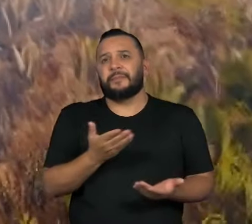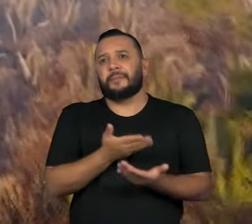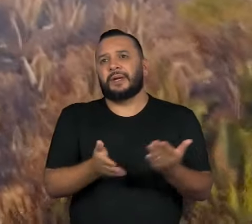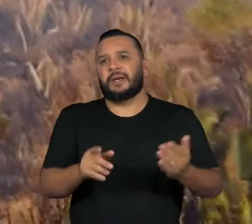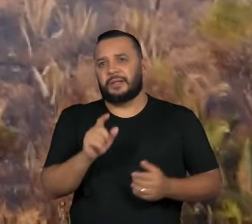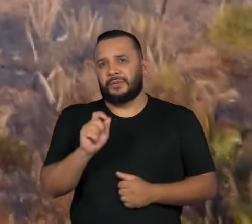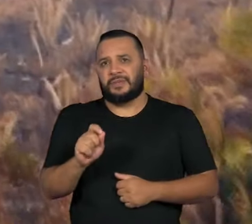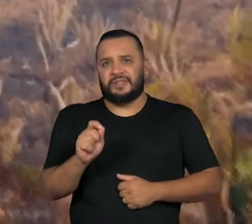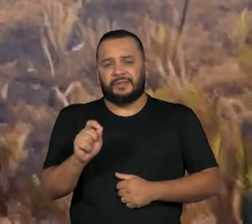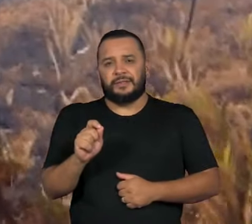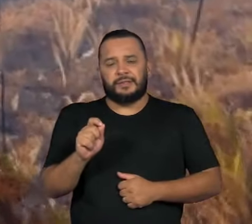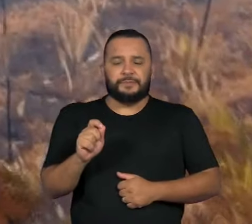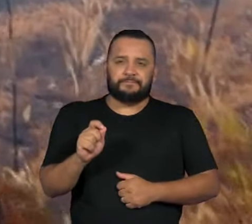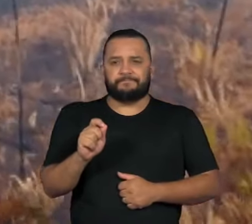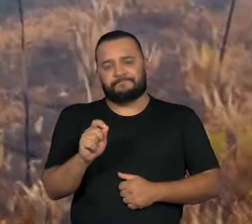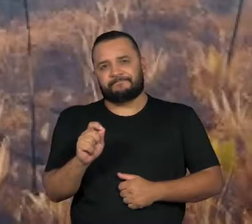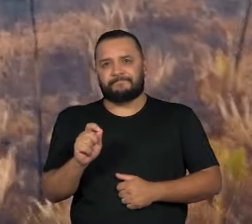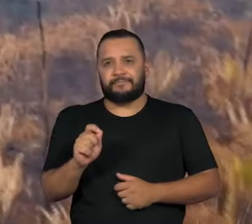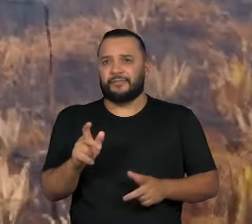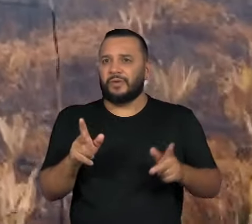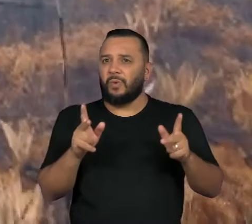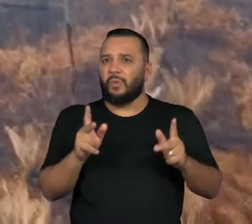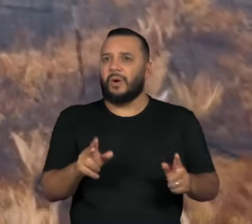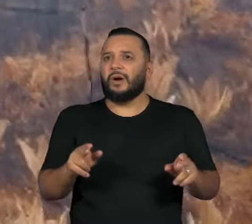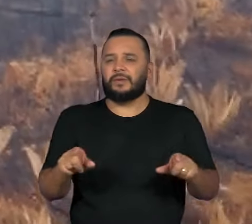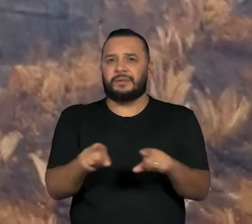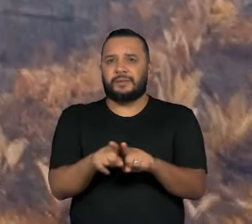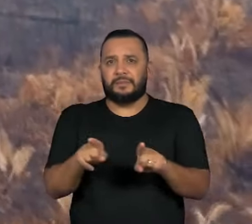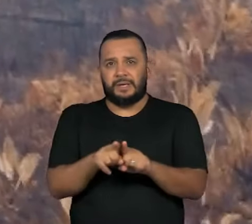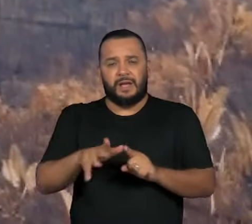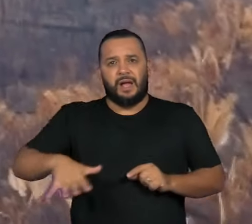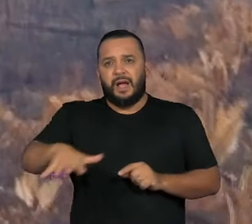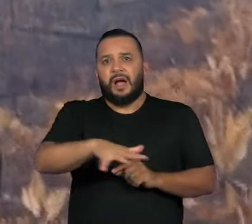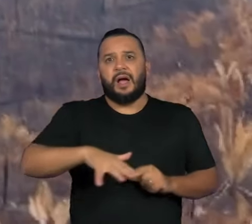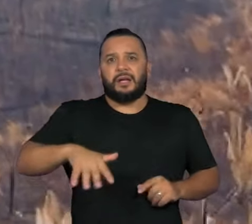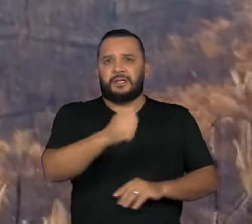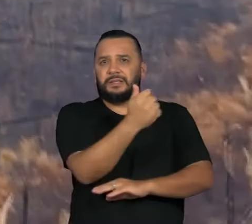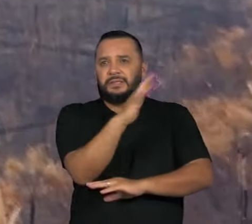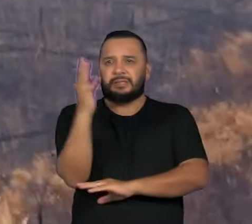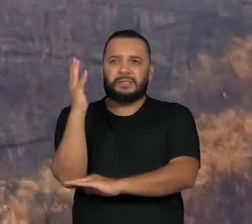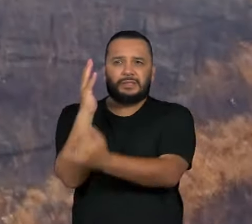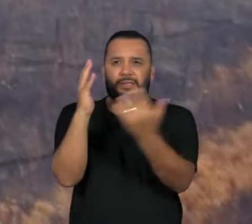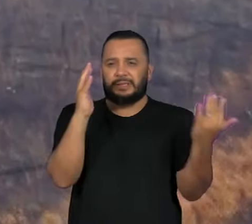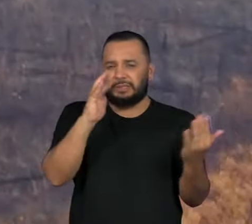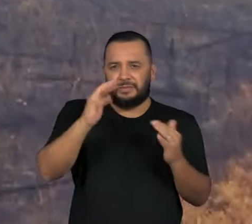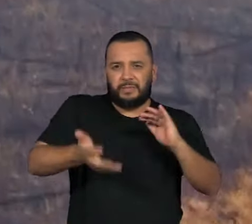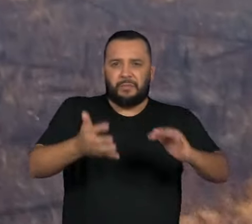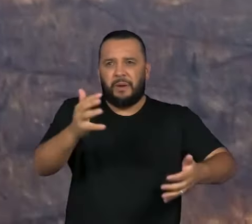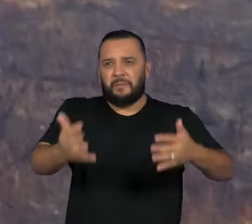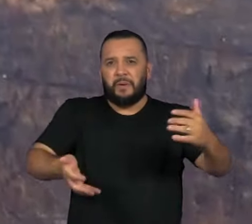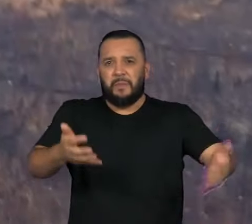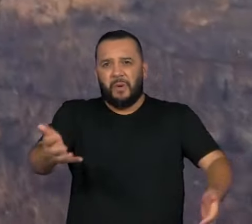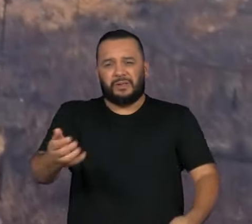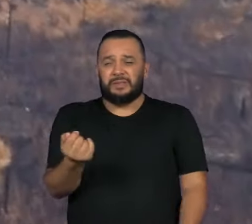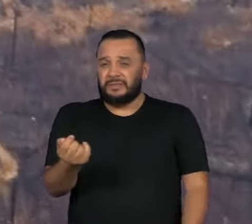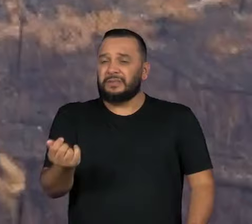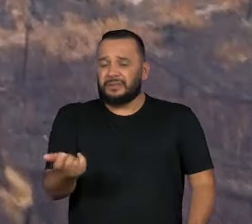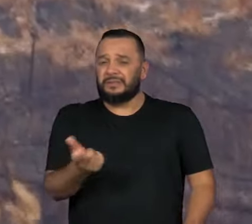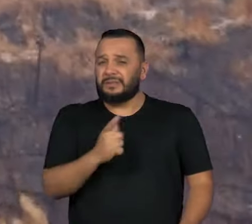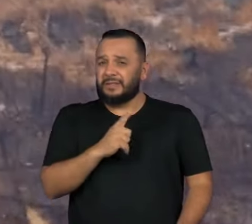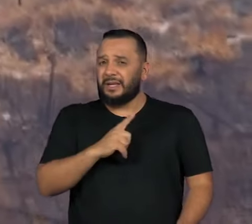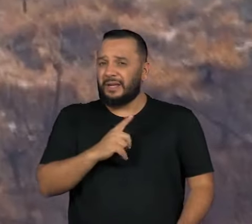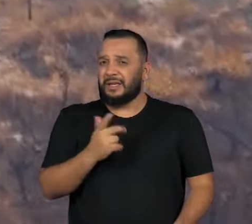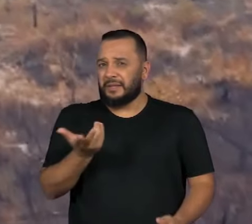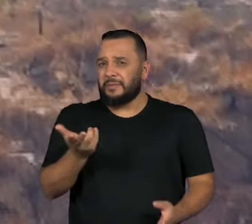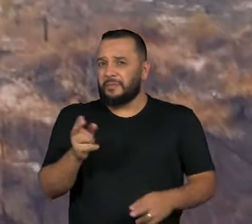espécies equivalente também a áreas desmatadas. Ao que tudo indica, são poucos atores